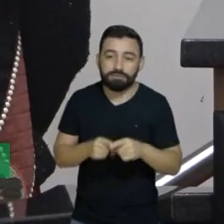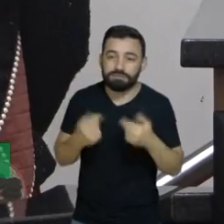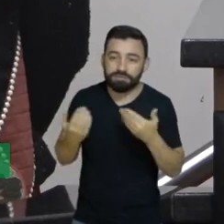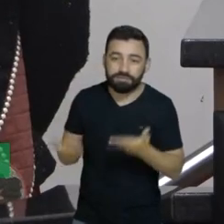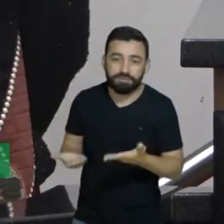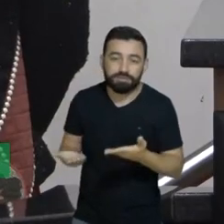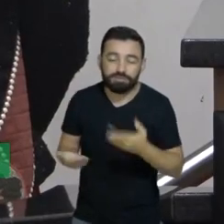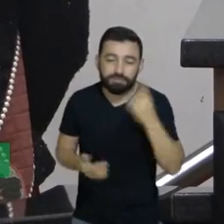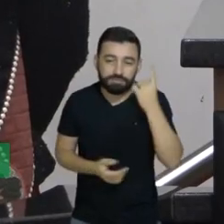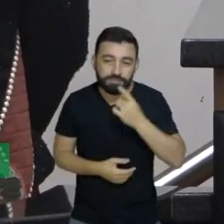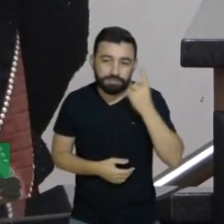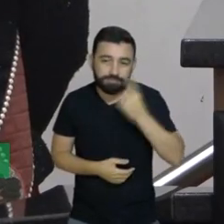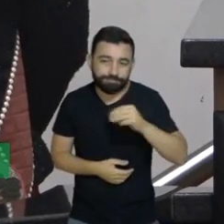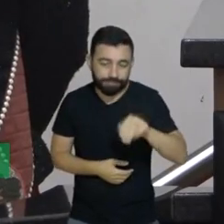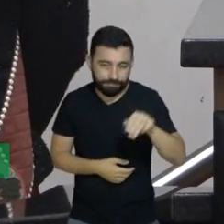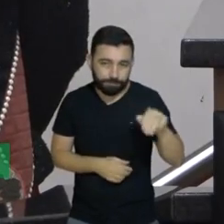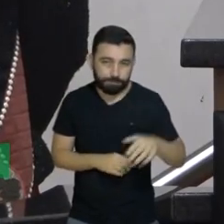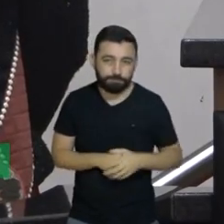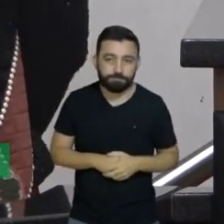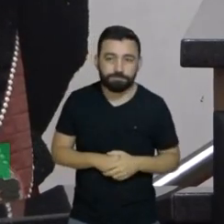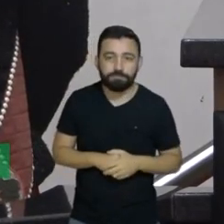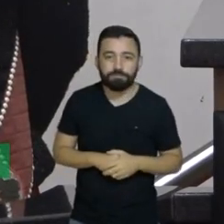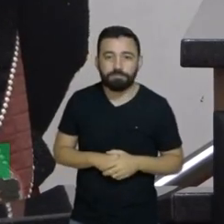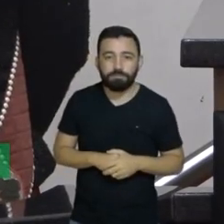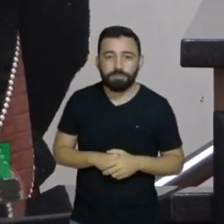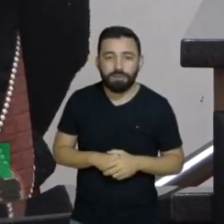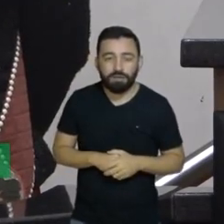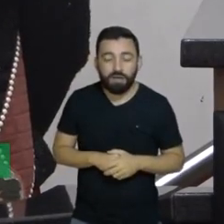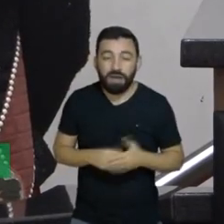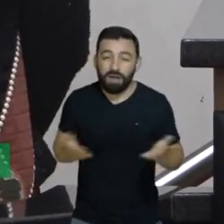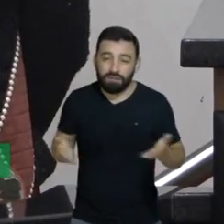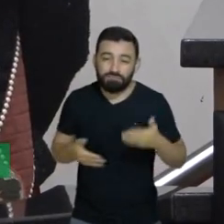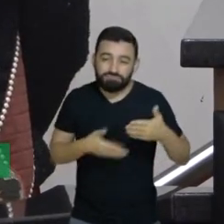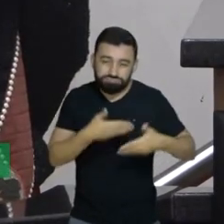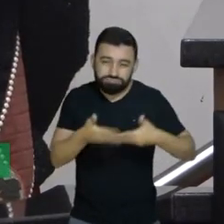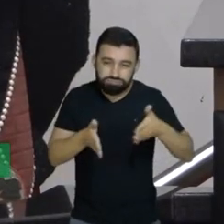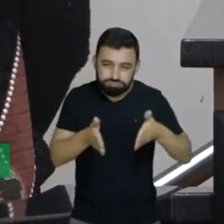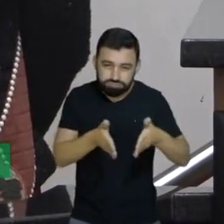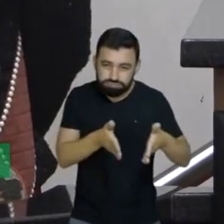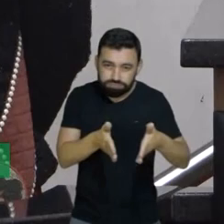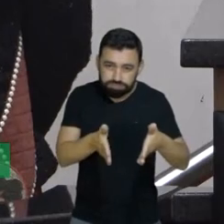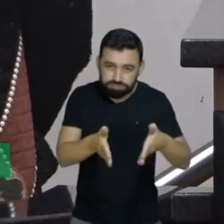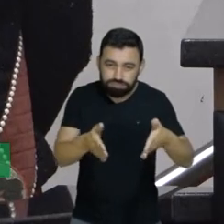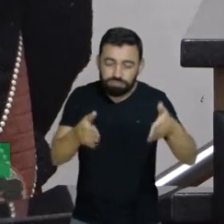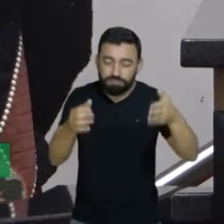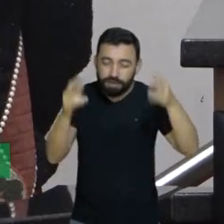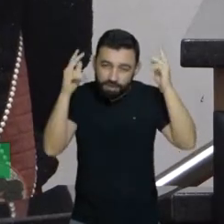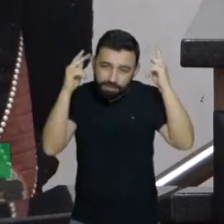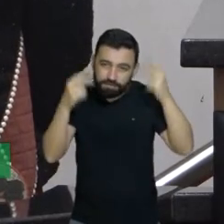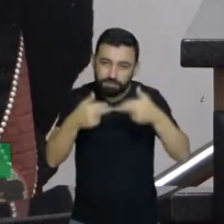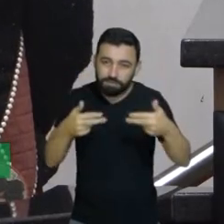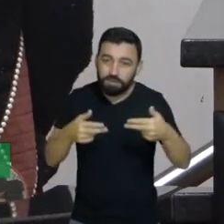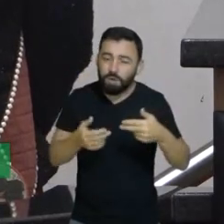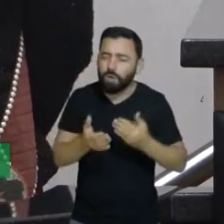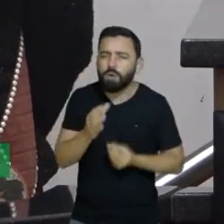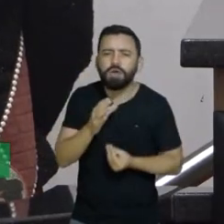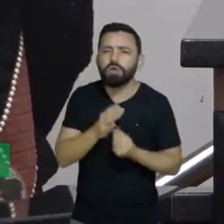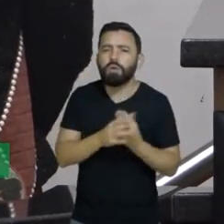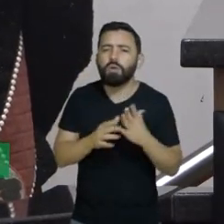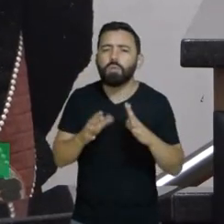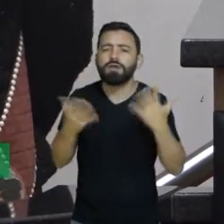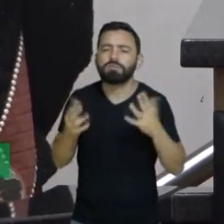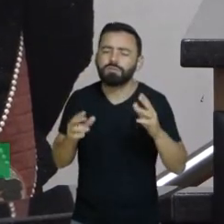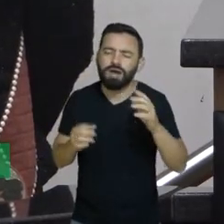nobre deputado Mário Mota. Nessa trajetória da realeza, destacamos também a origem da Festa Nacional do